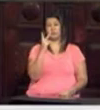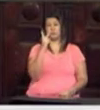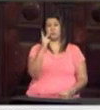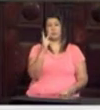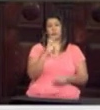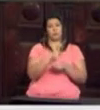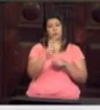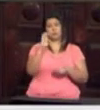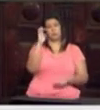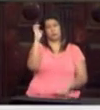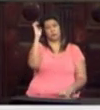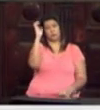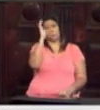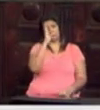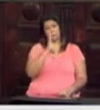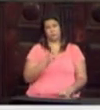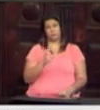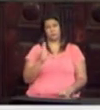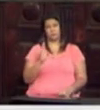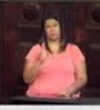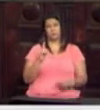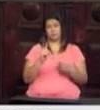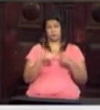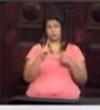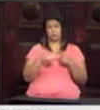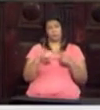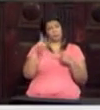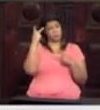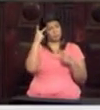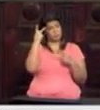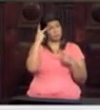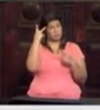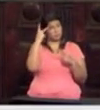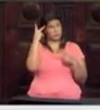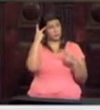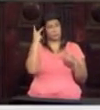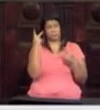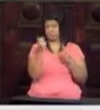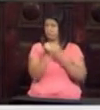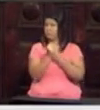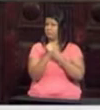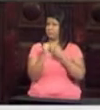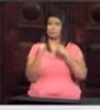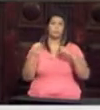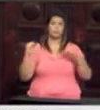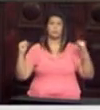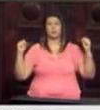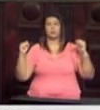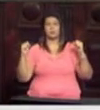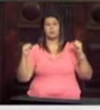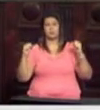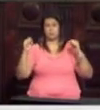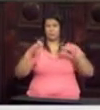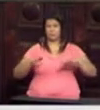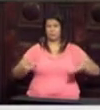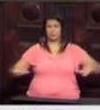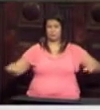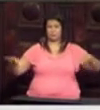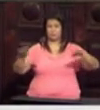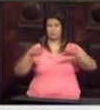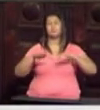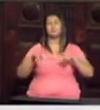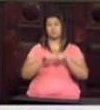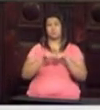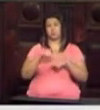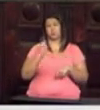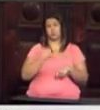do roubo e furto de carga. O primeiro estado, São Paulo, que é muito maior em territorialidade e número